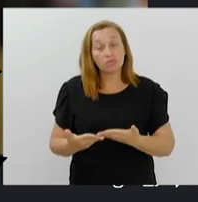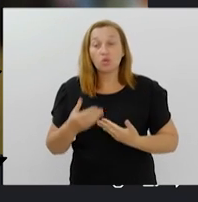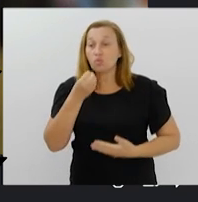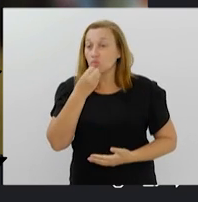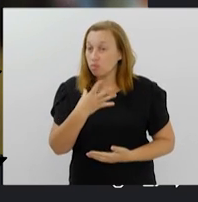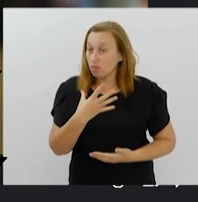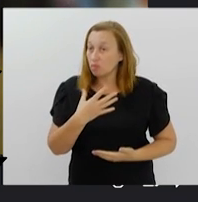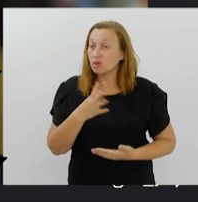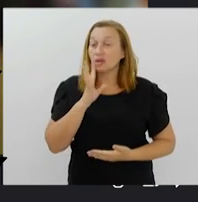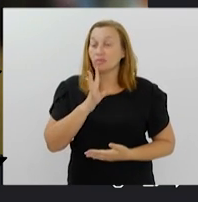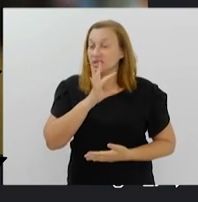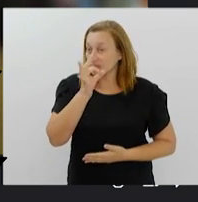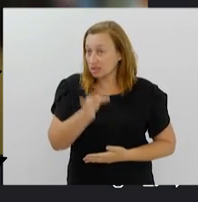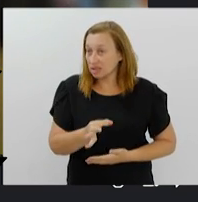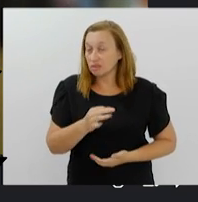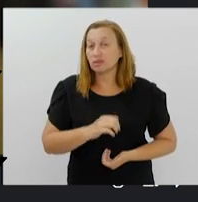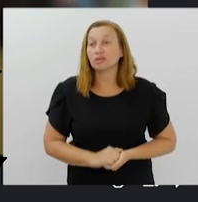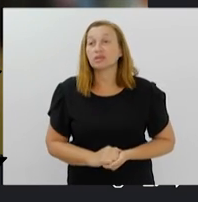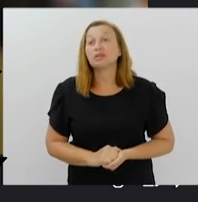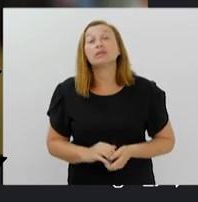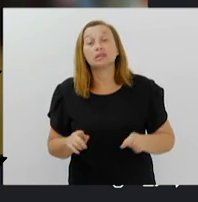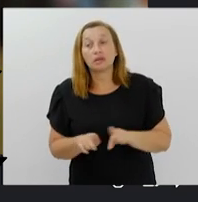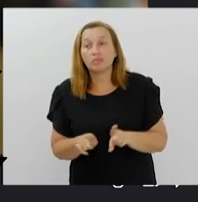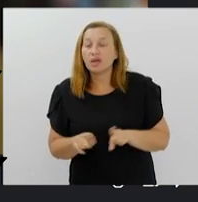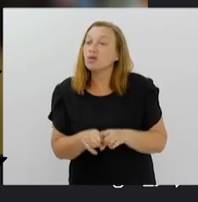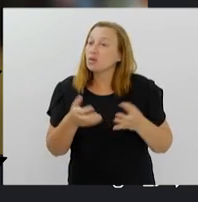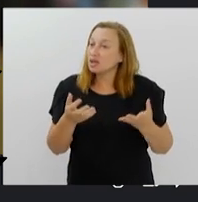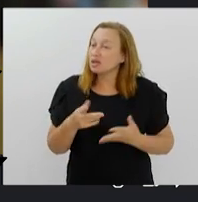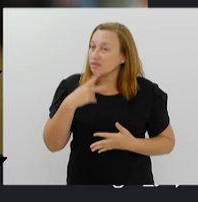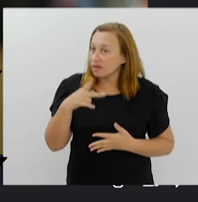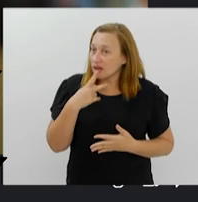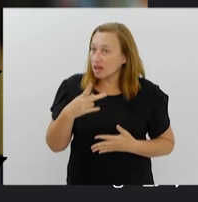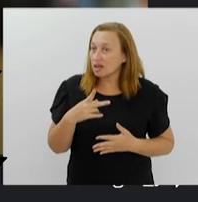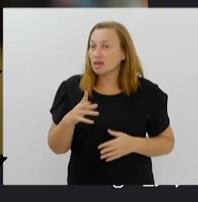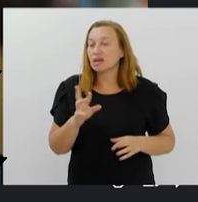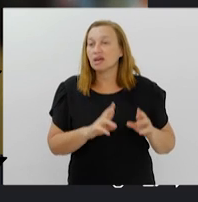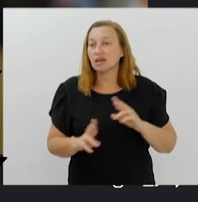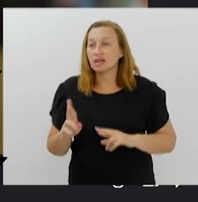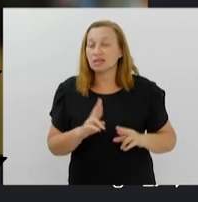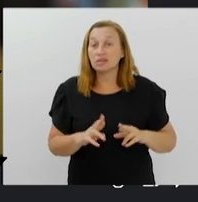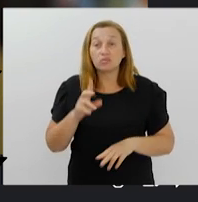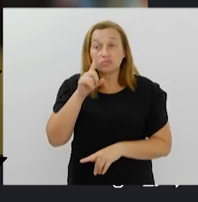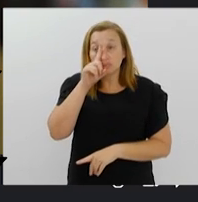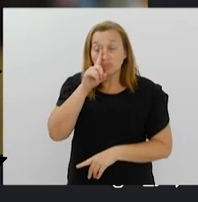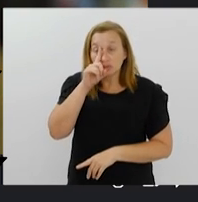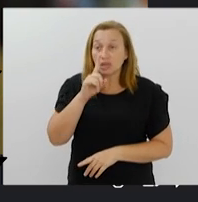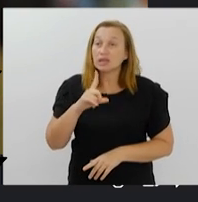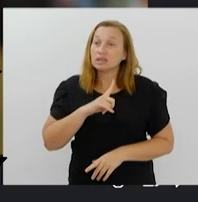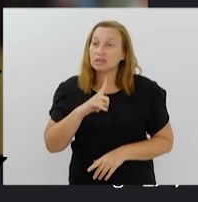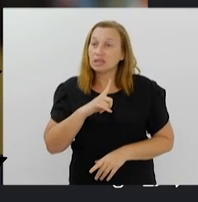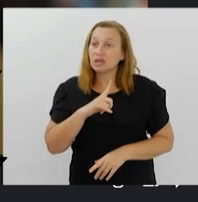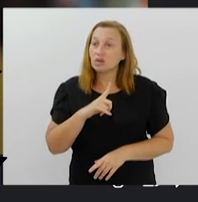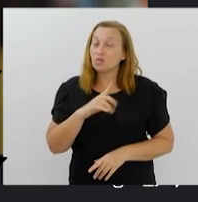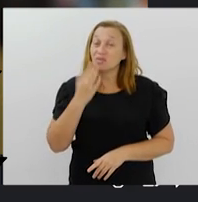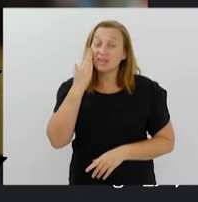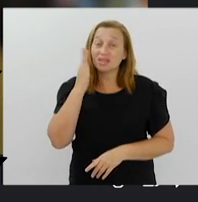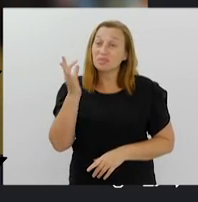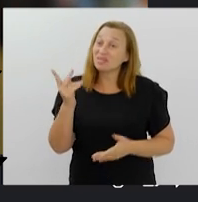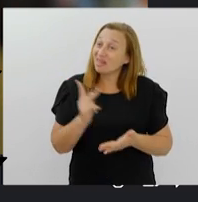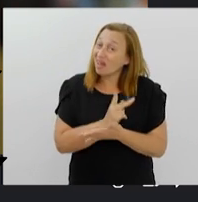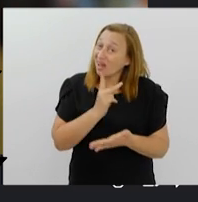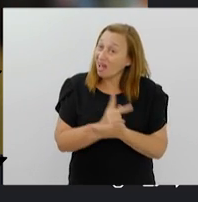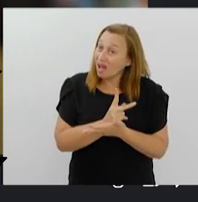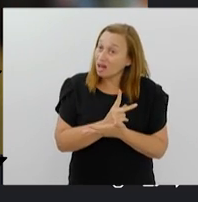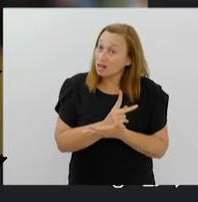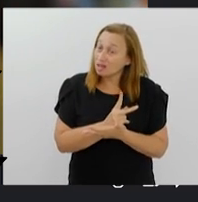legalmente correto eh Além disso eu queria dizer em relação à seleção de risco que existe um ma entendimento intencional